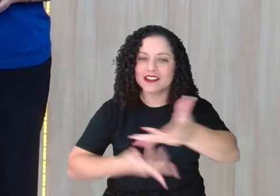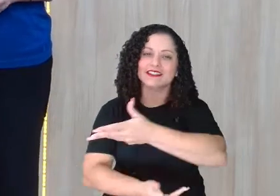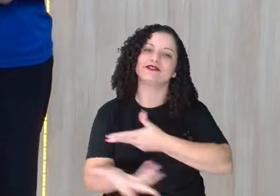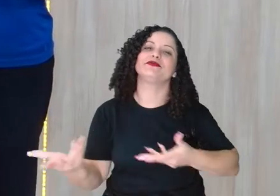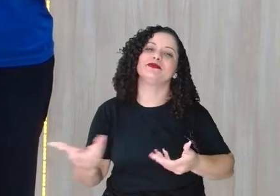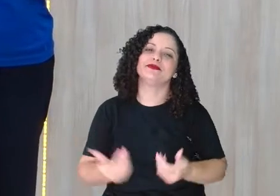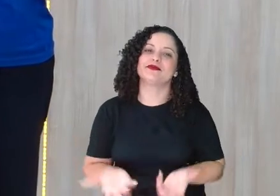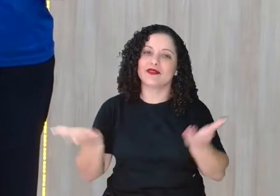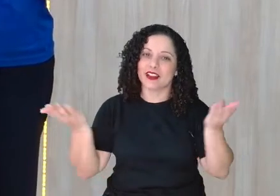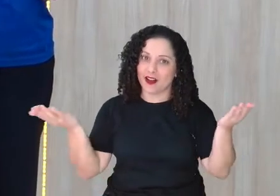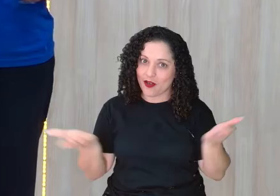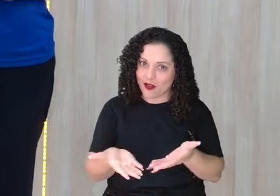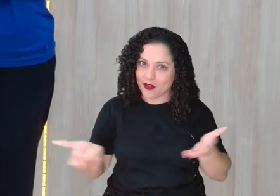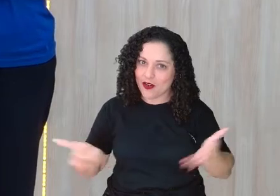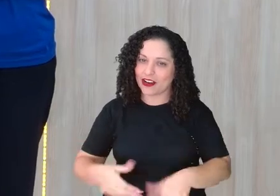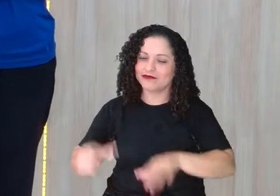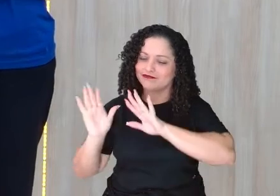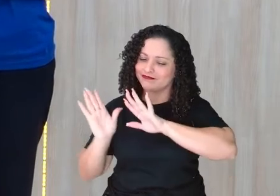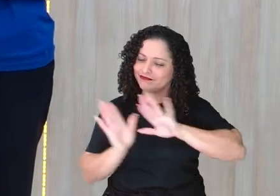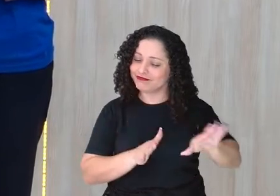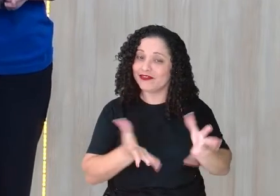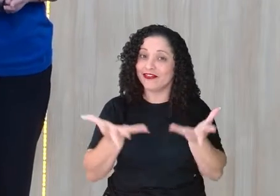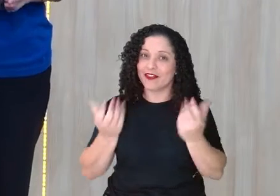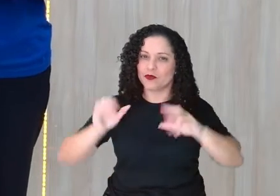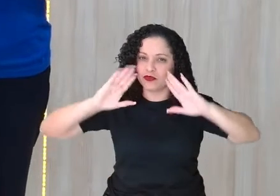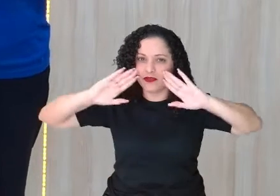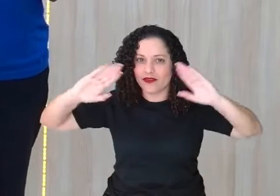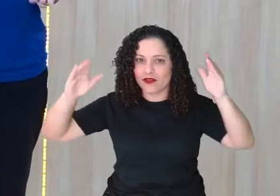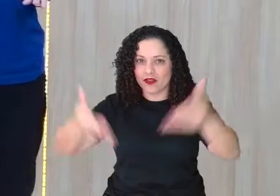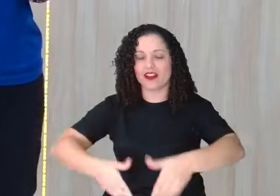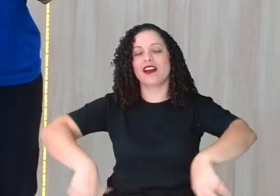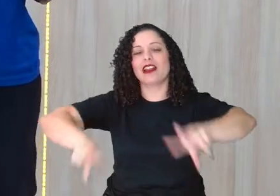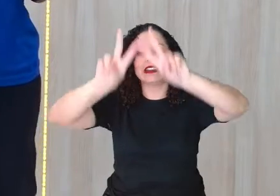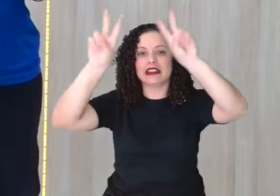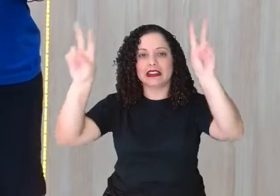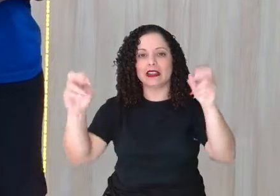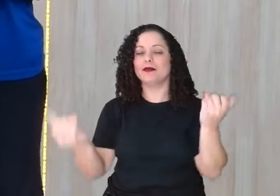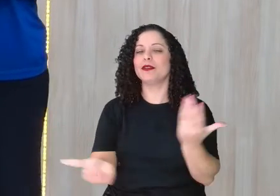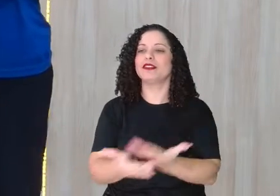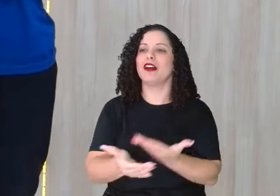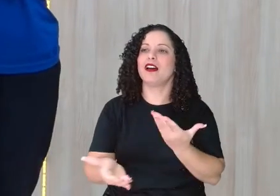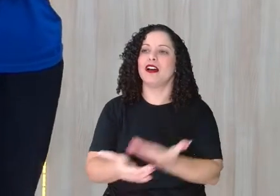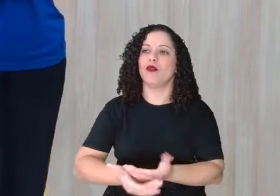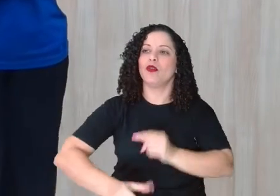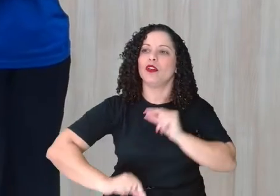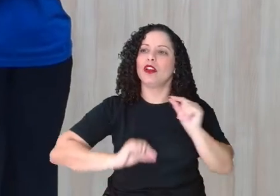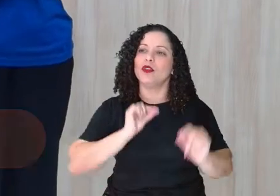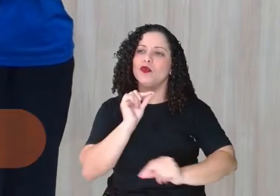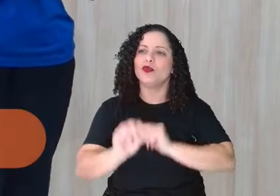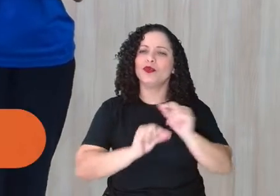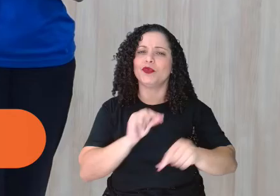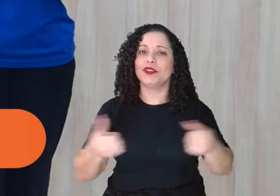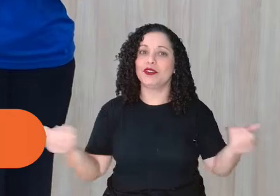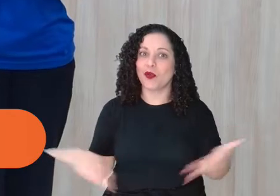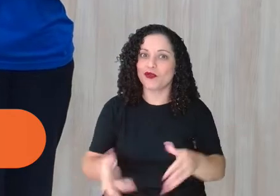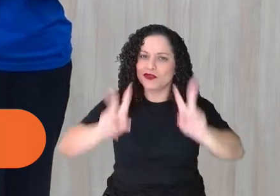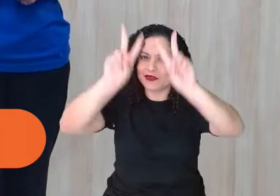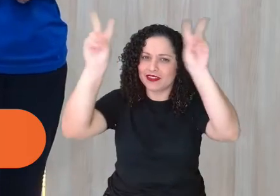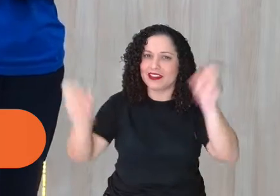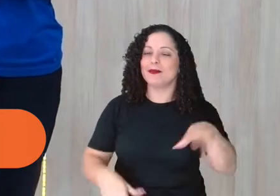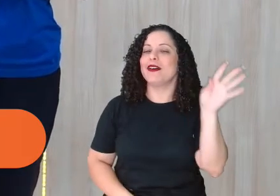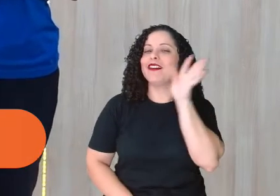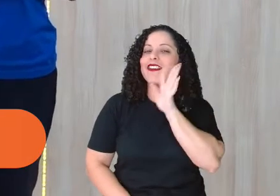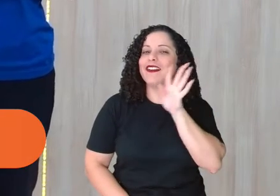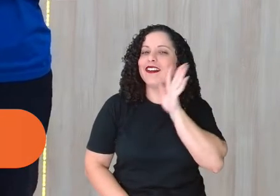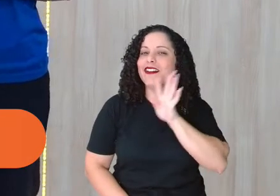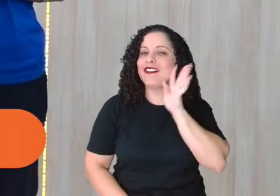Bom, sem mais delongas, vamos então aqui para o tema da nossa aula, né? Hoje a gente tem um tema bem legal aí, que